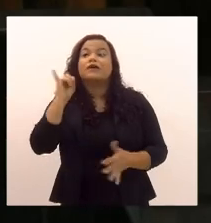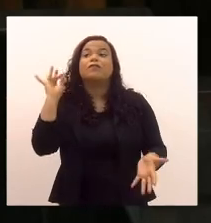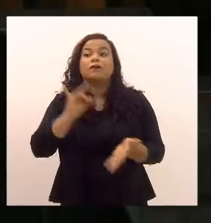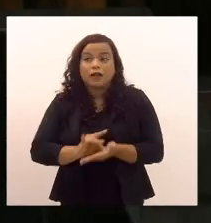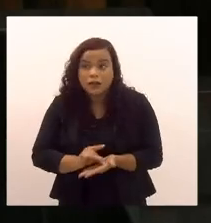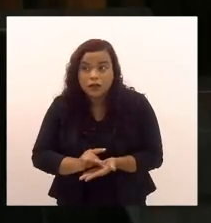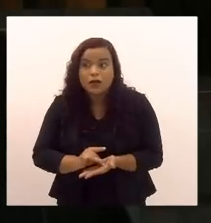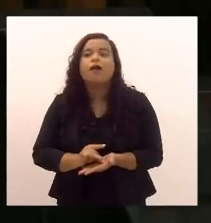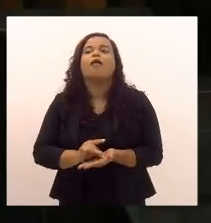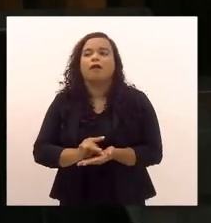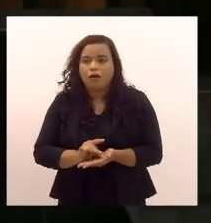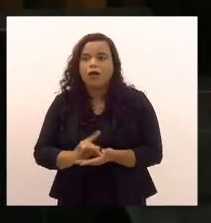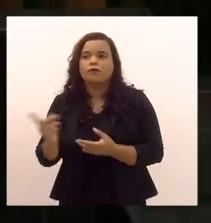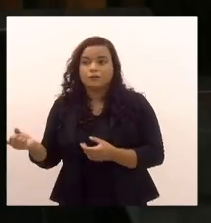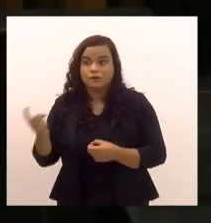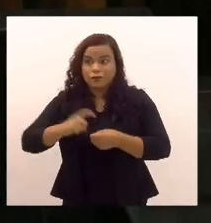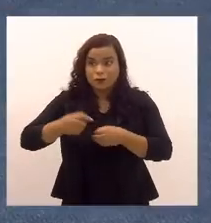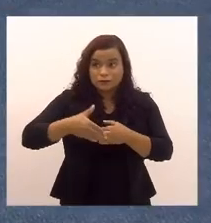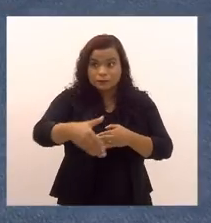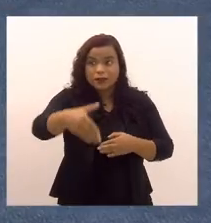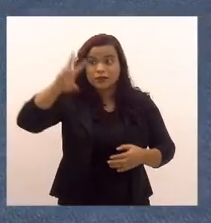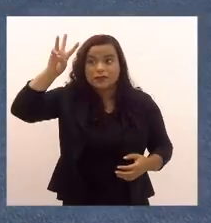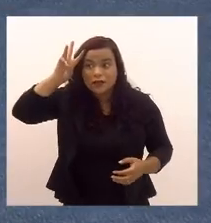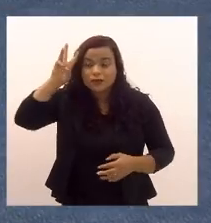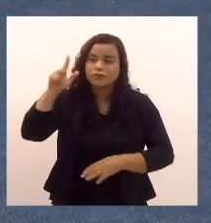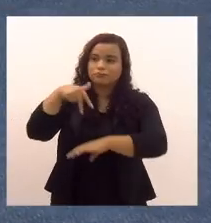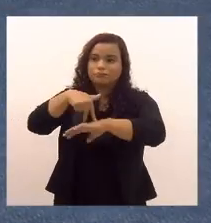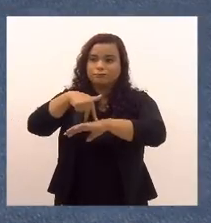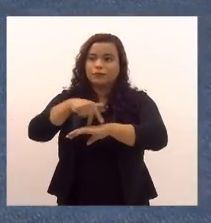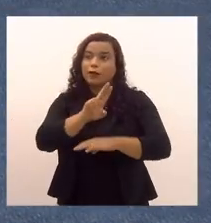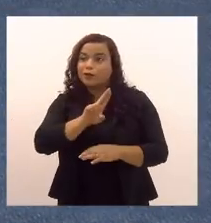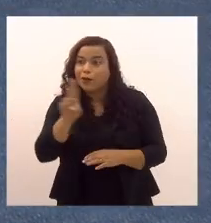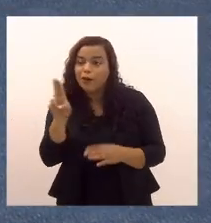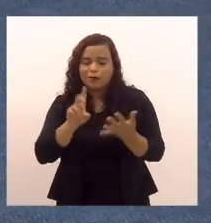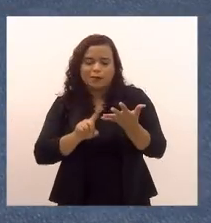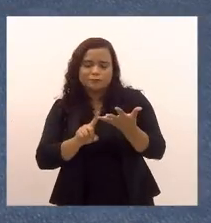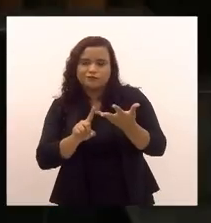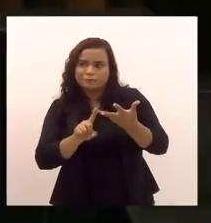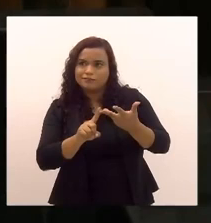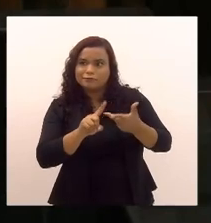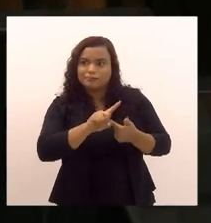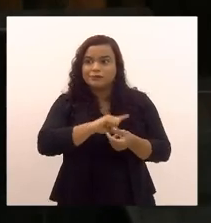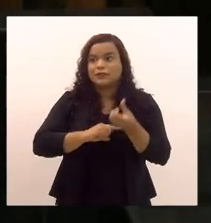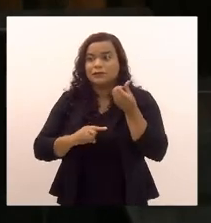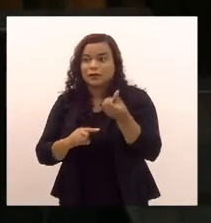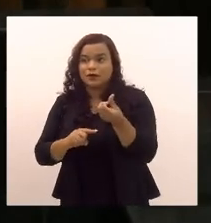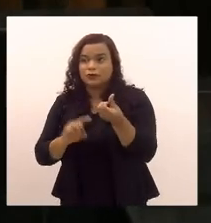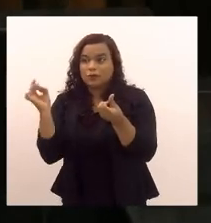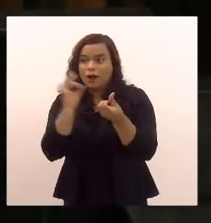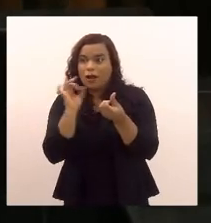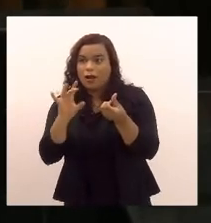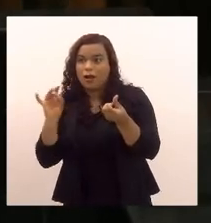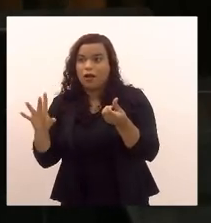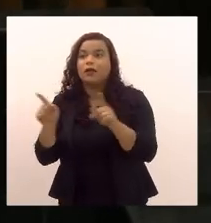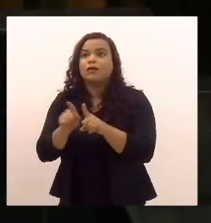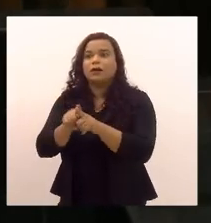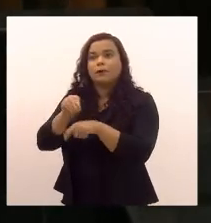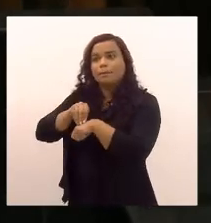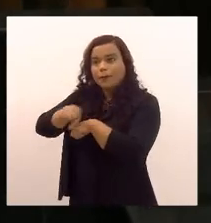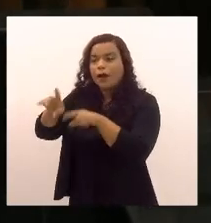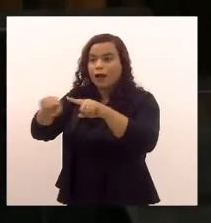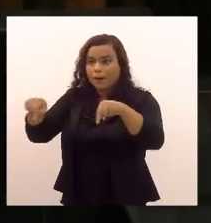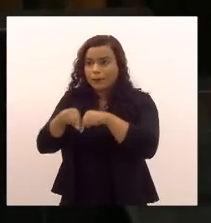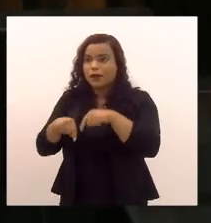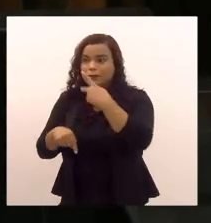verdade estarei aqui terça-feira quando o nome de cada um deles que vou passar para o gabinete